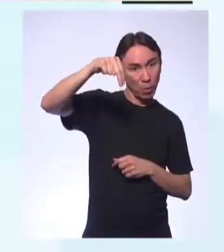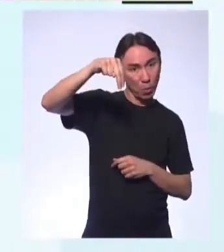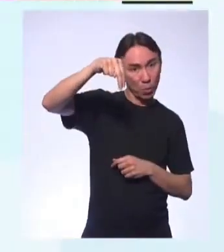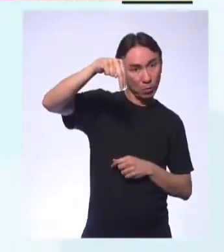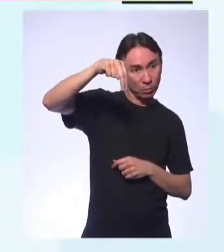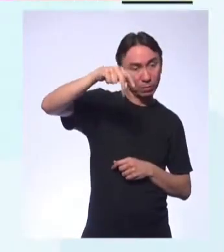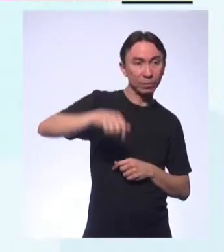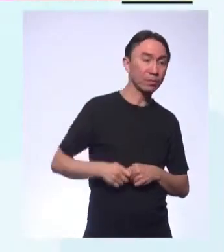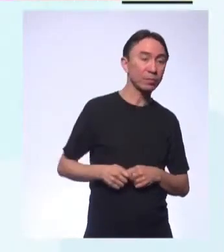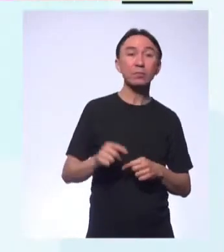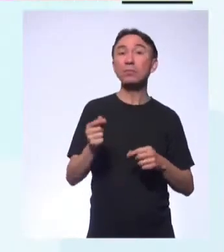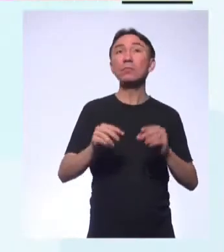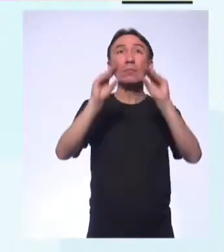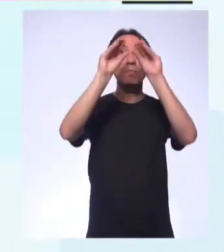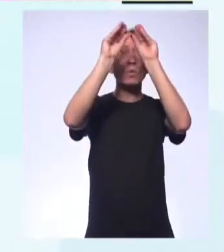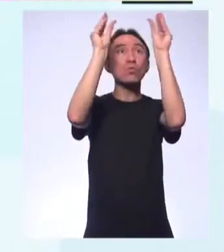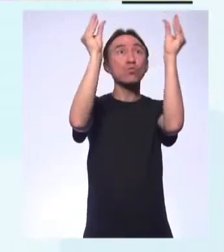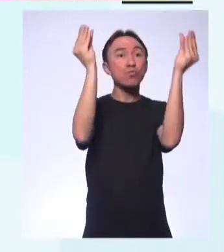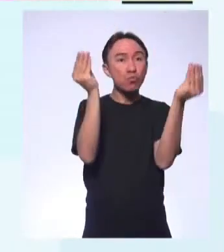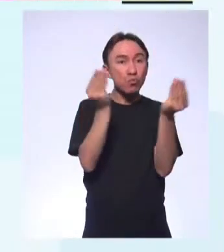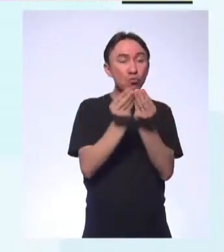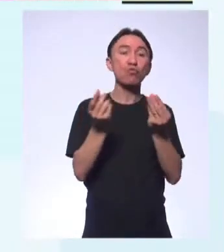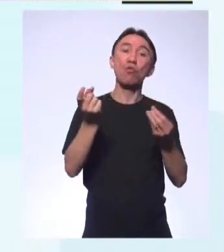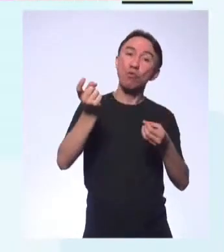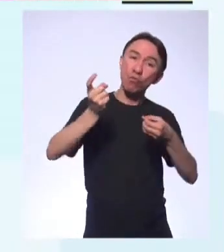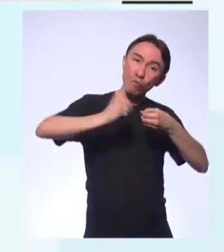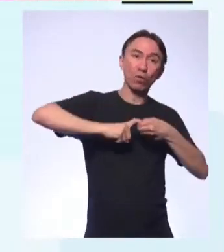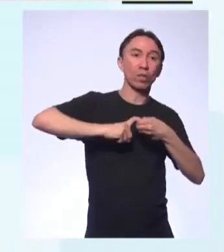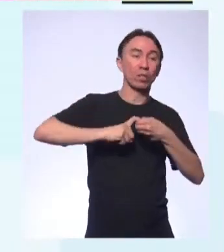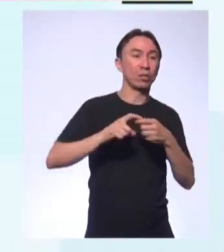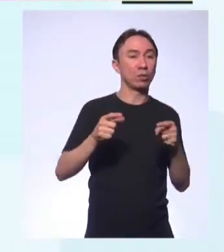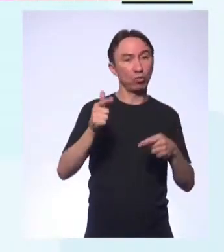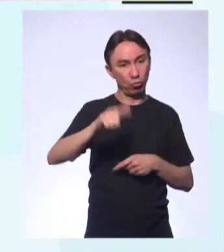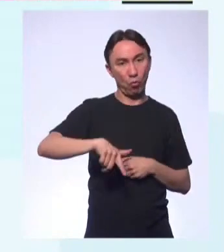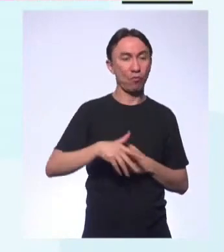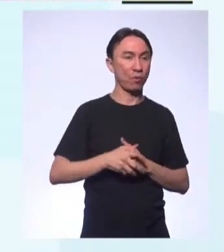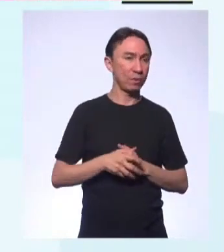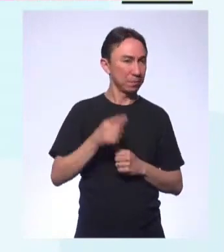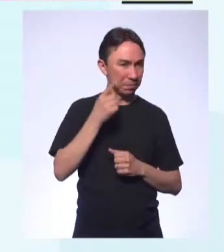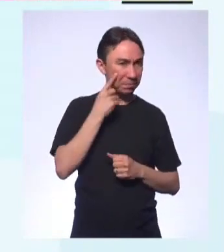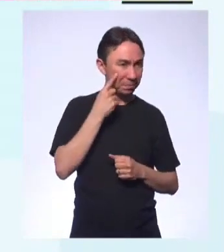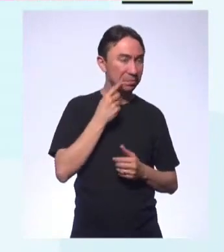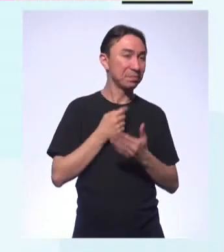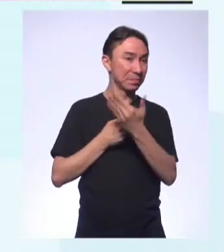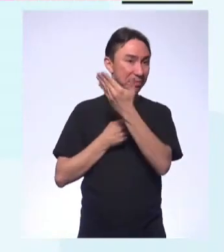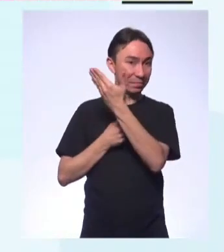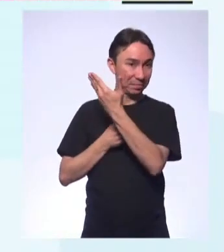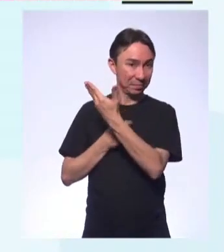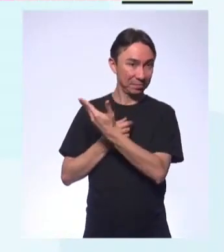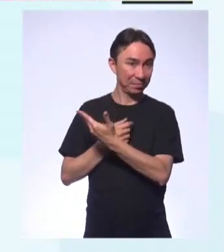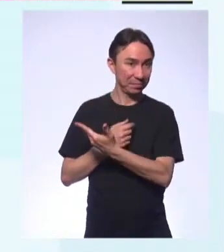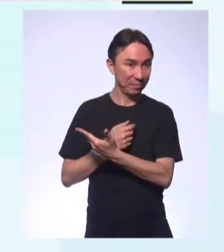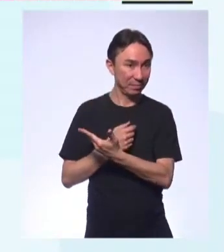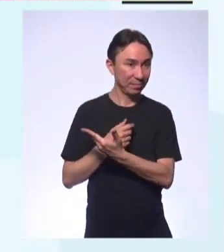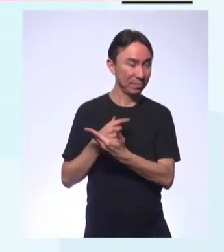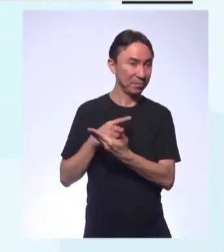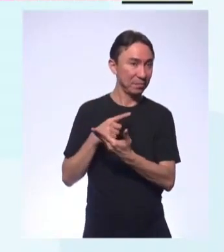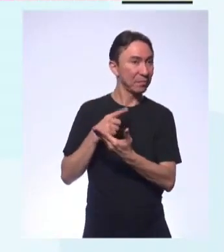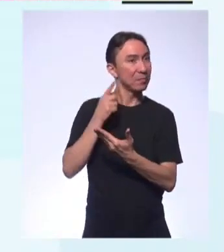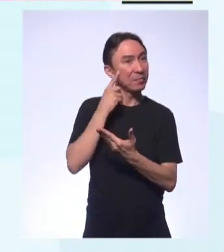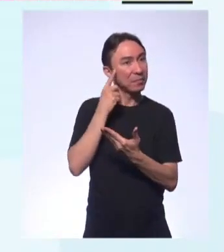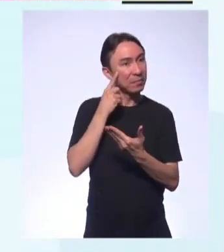para o ar atmosférico novamente. Aqui nós temos o esqueminha, se vocês observarem, aqui nós